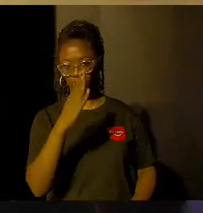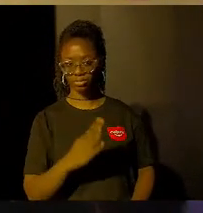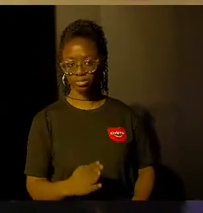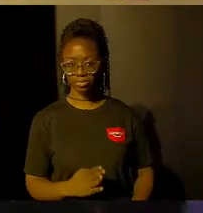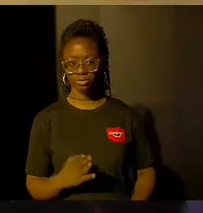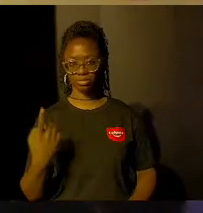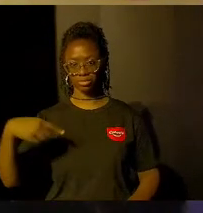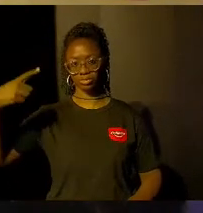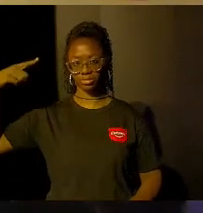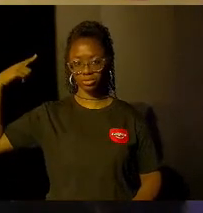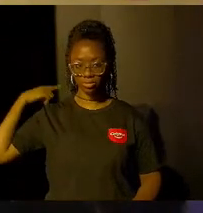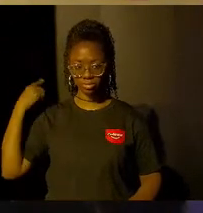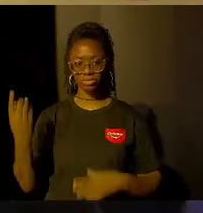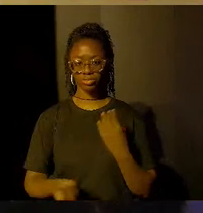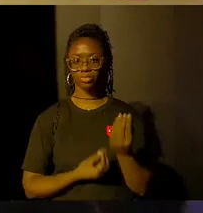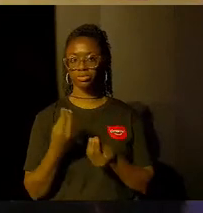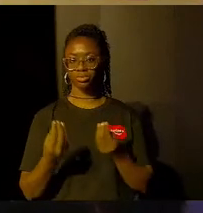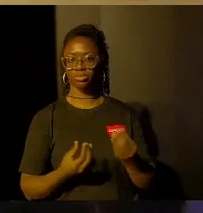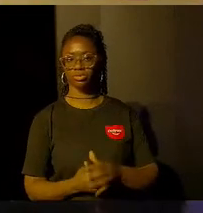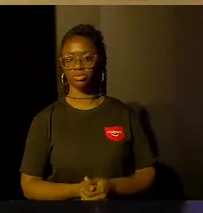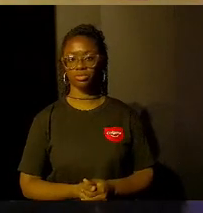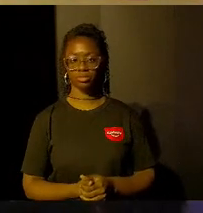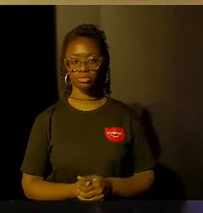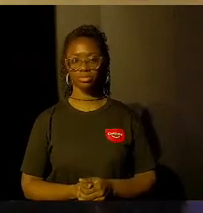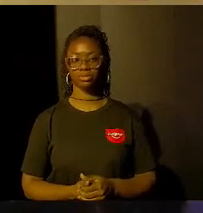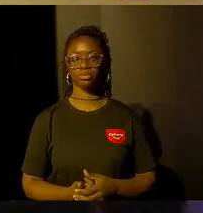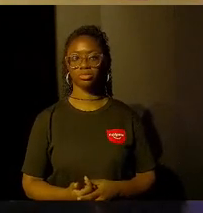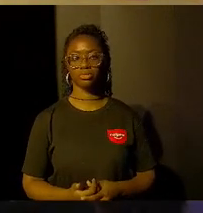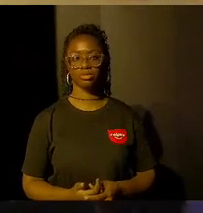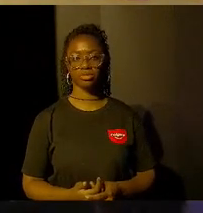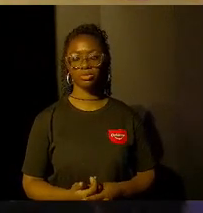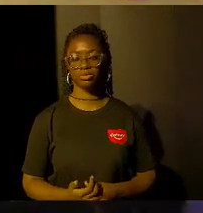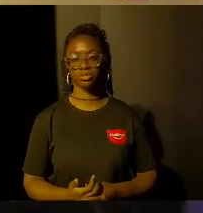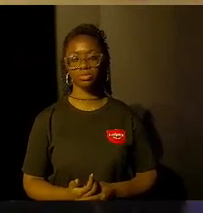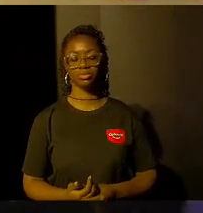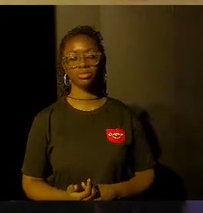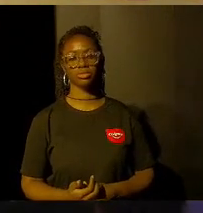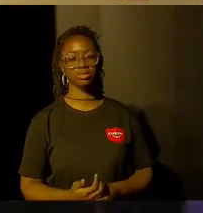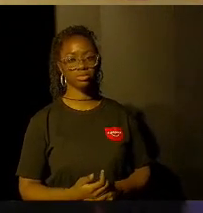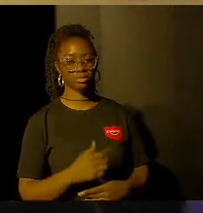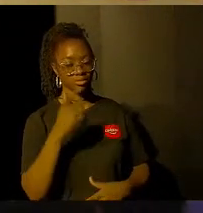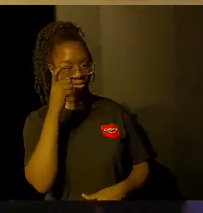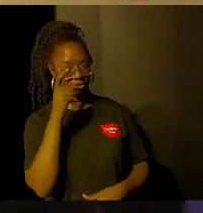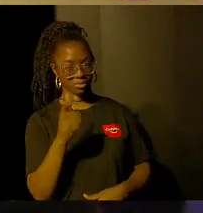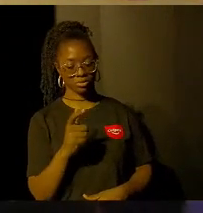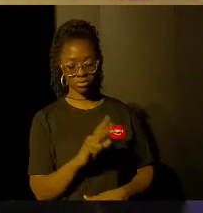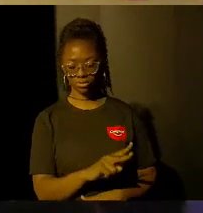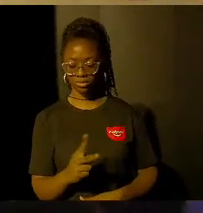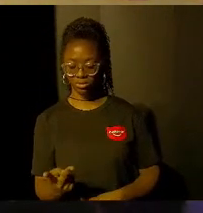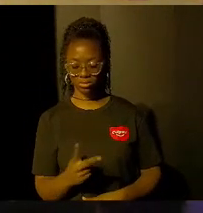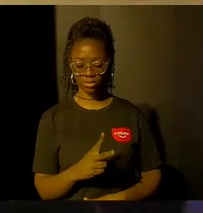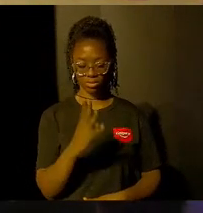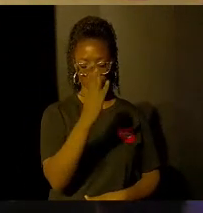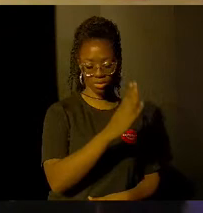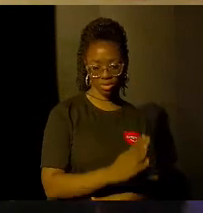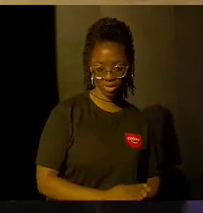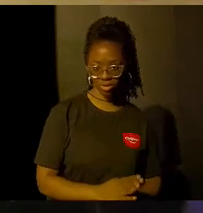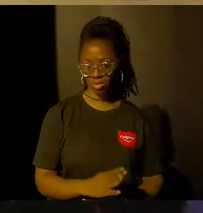contemporâneos assim é interessante porque esta dualidade Brasil Angola